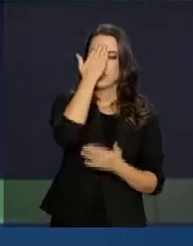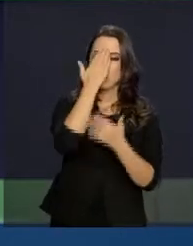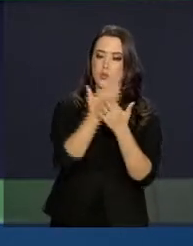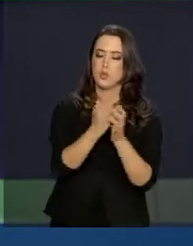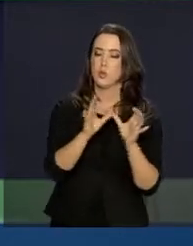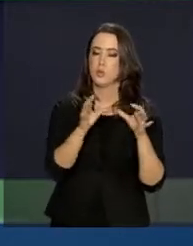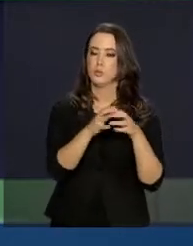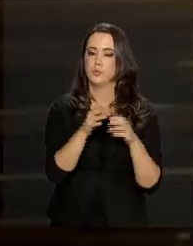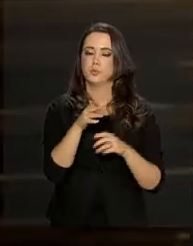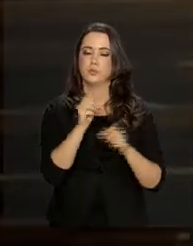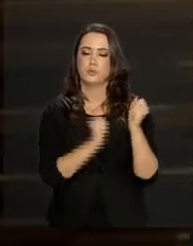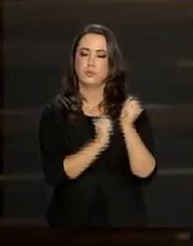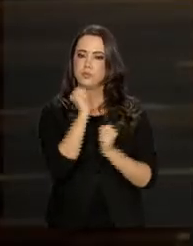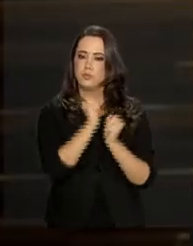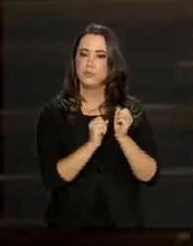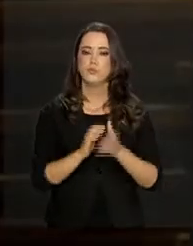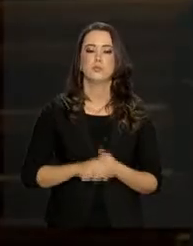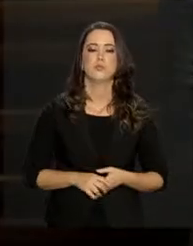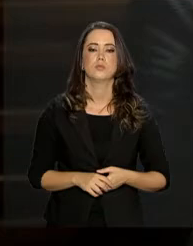no setor.